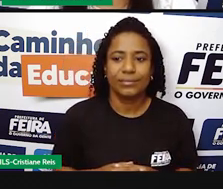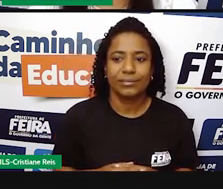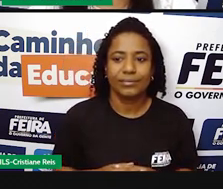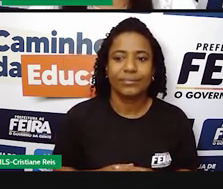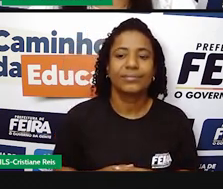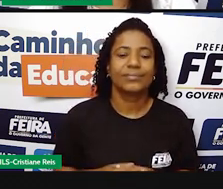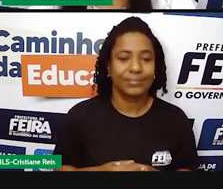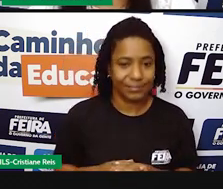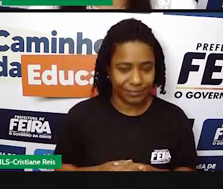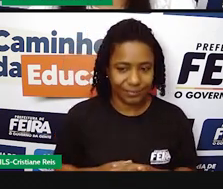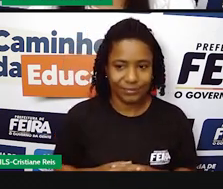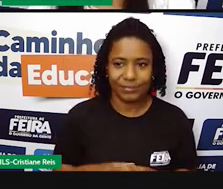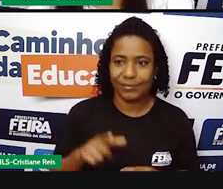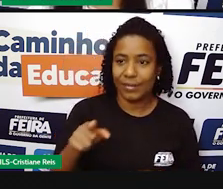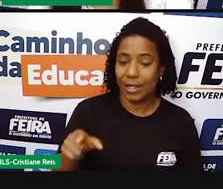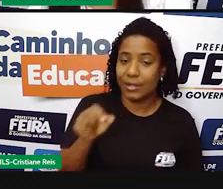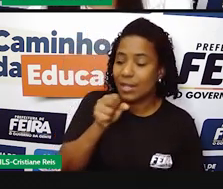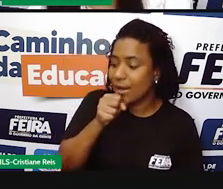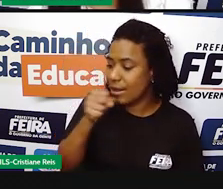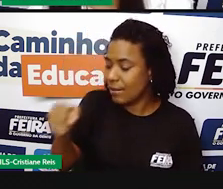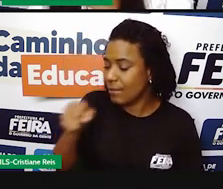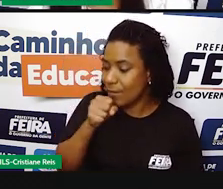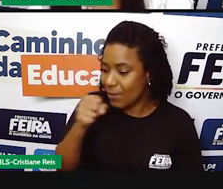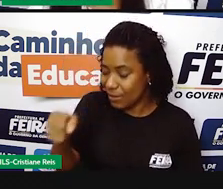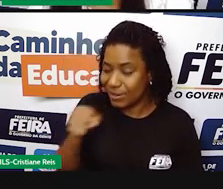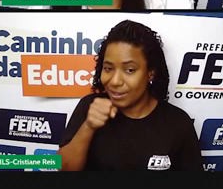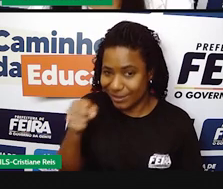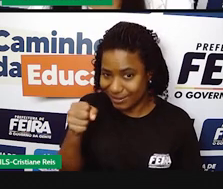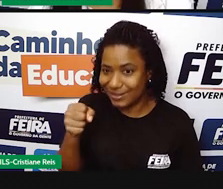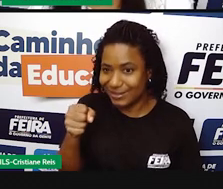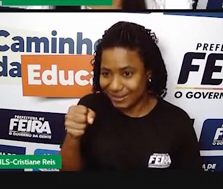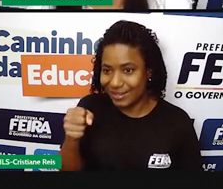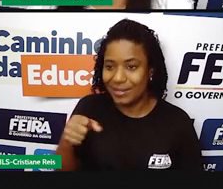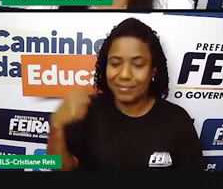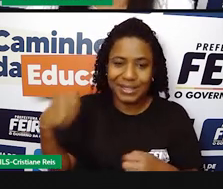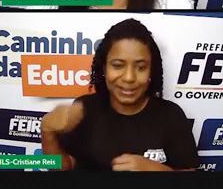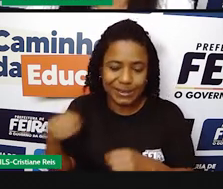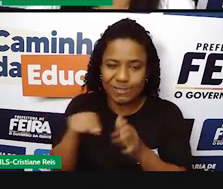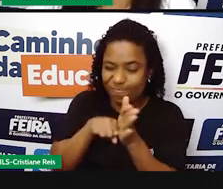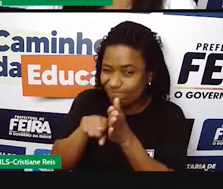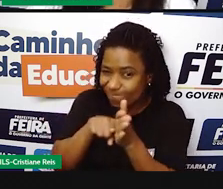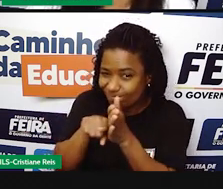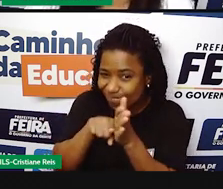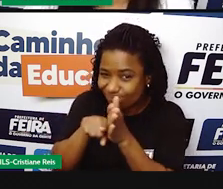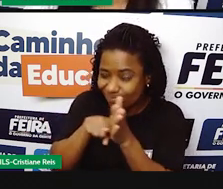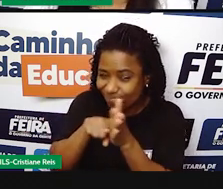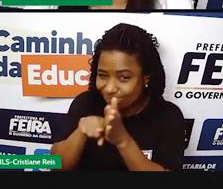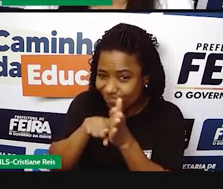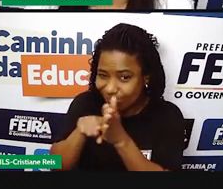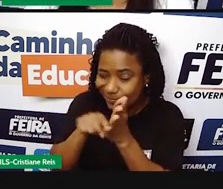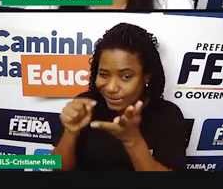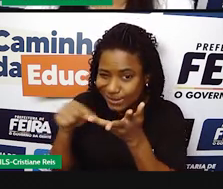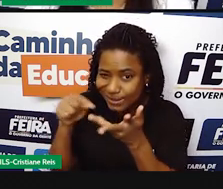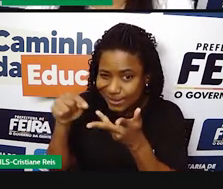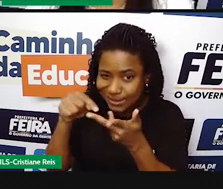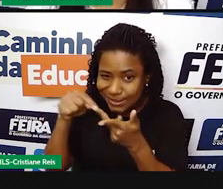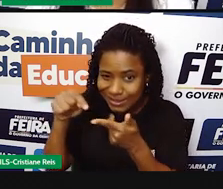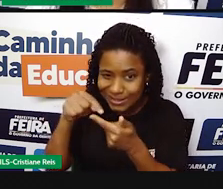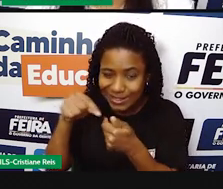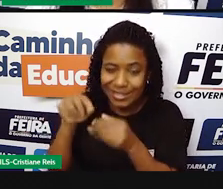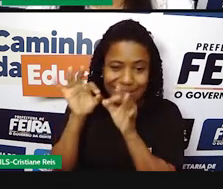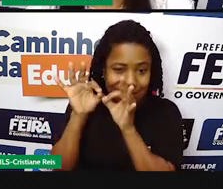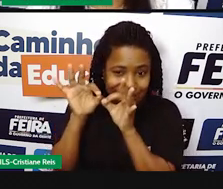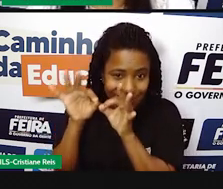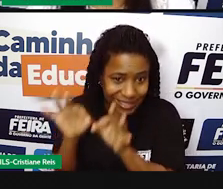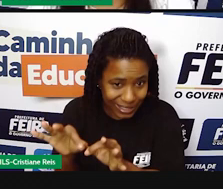As reportagens, elas necessitam de mais tempo para apuração e também para publicação. Então, a reportagem